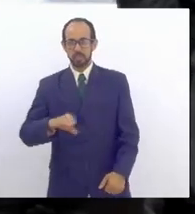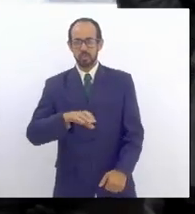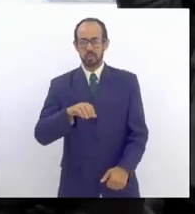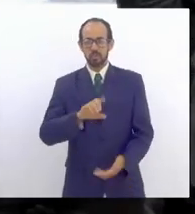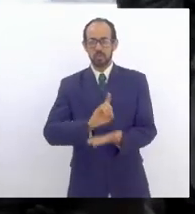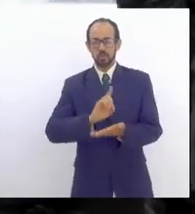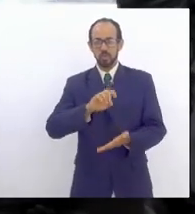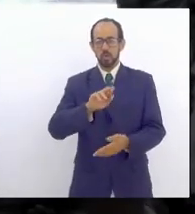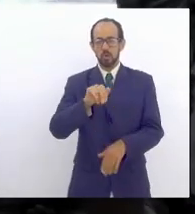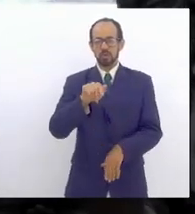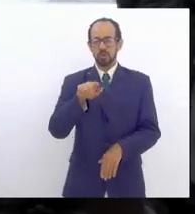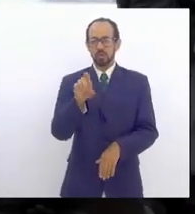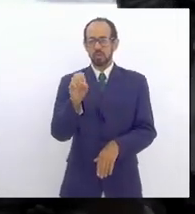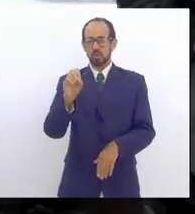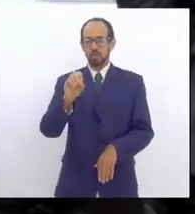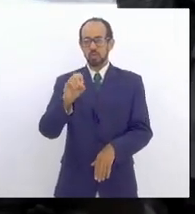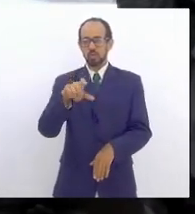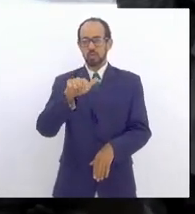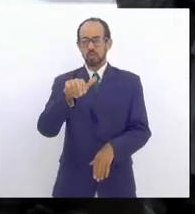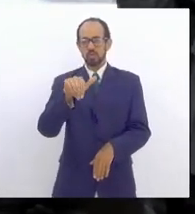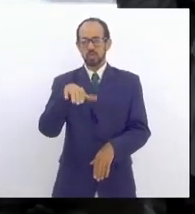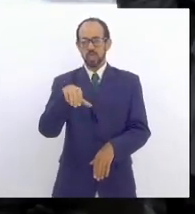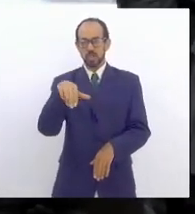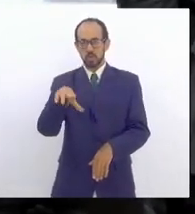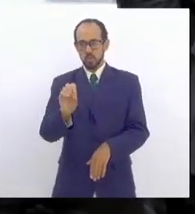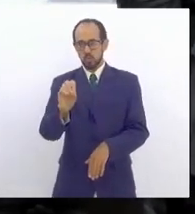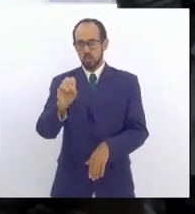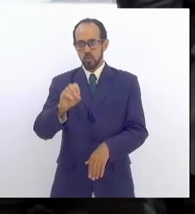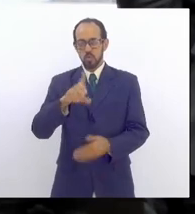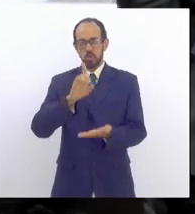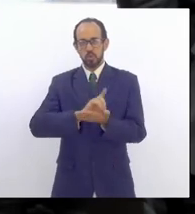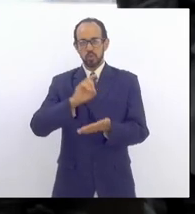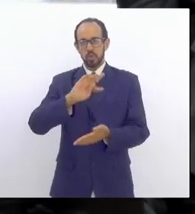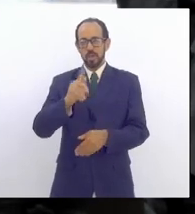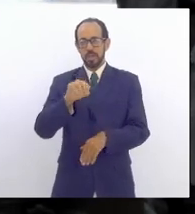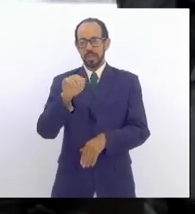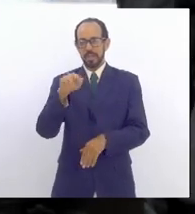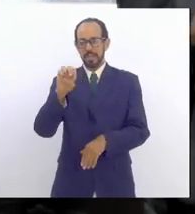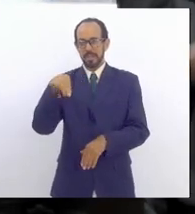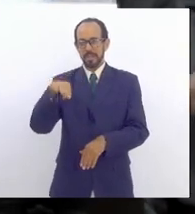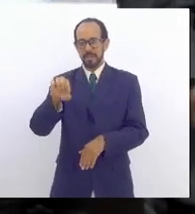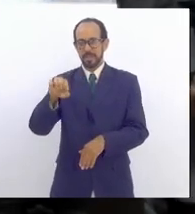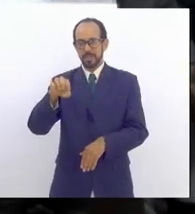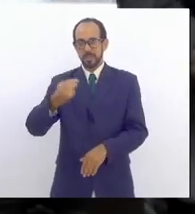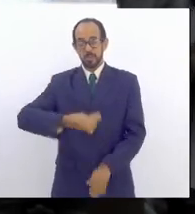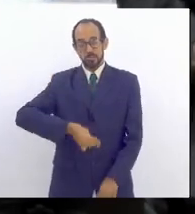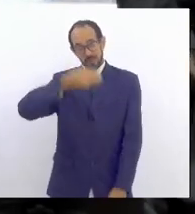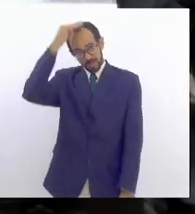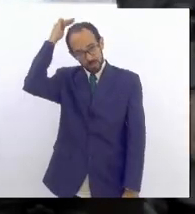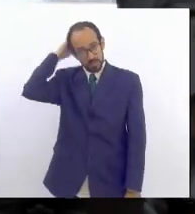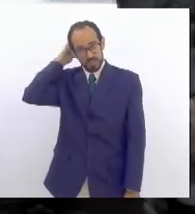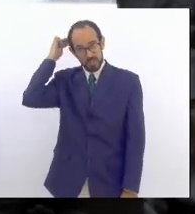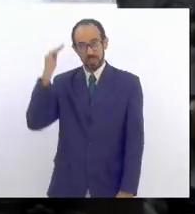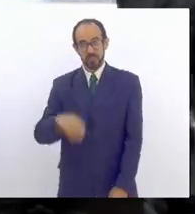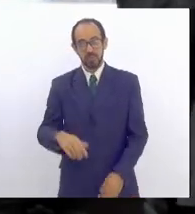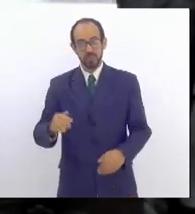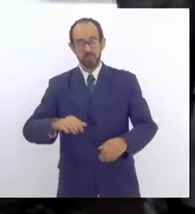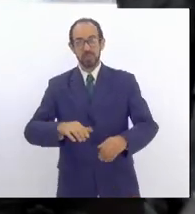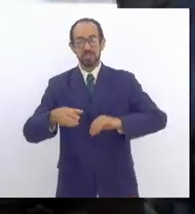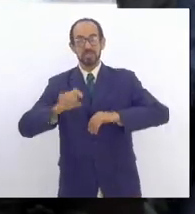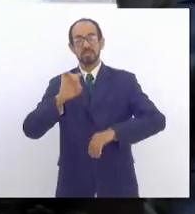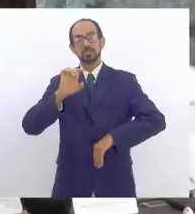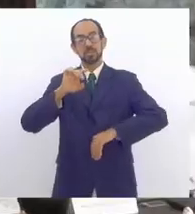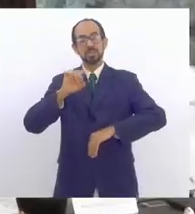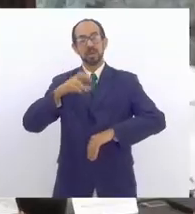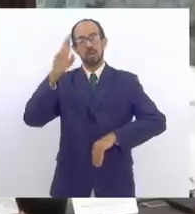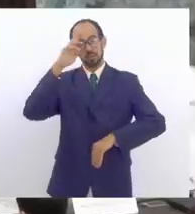doutor Luciano, doutor Henrique. Saudar o nosso amigo Márcio. Uma saudação especial ao senhor